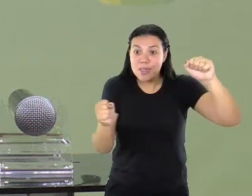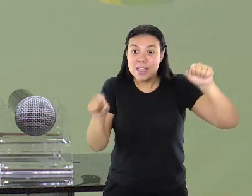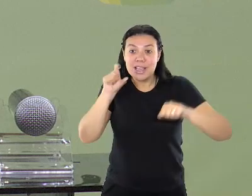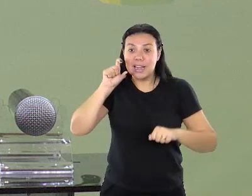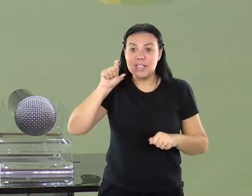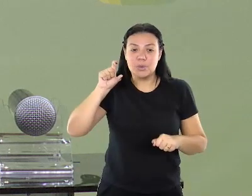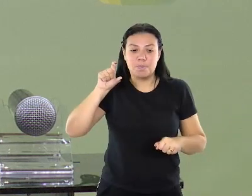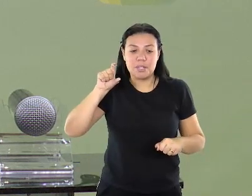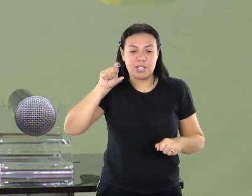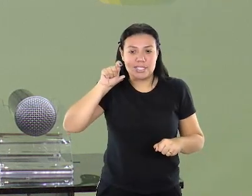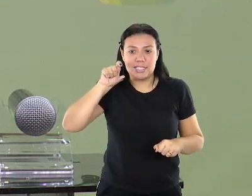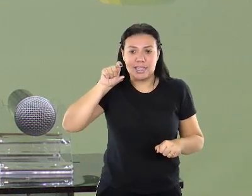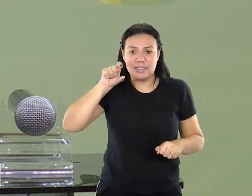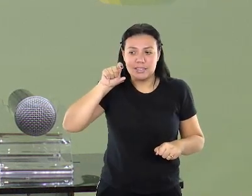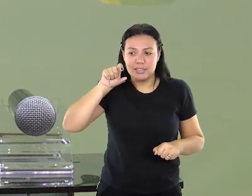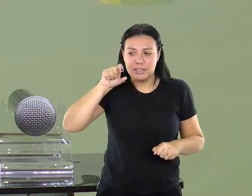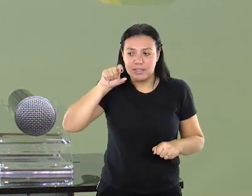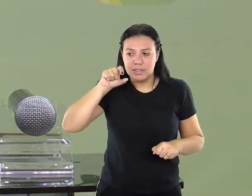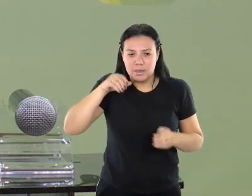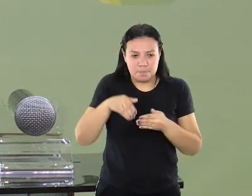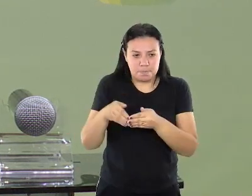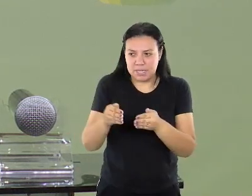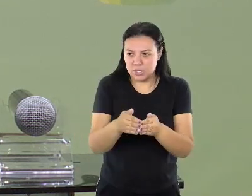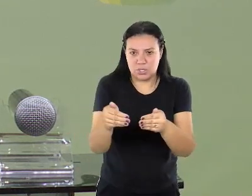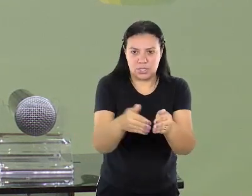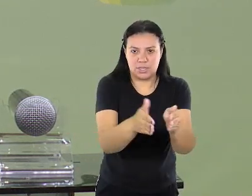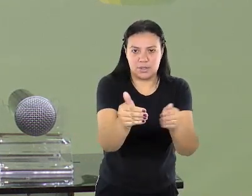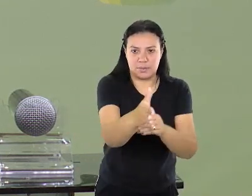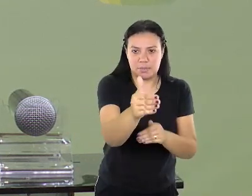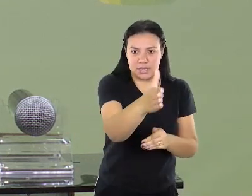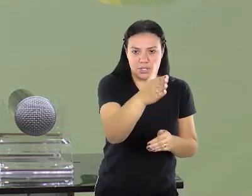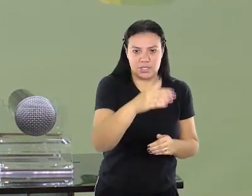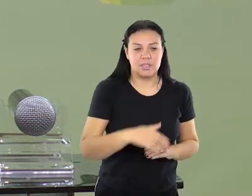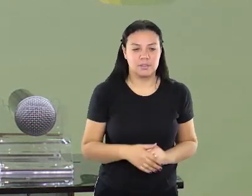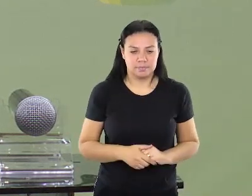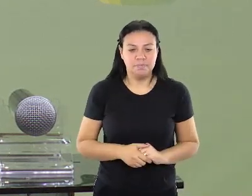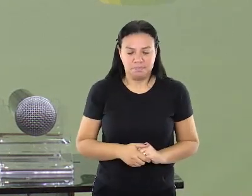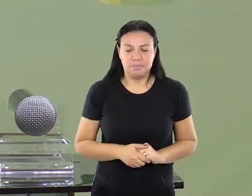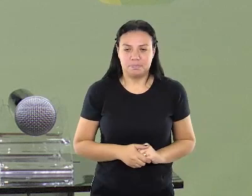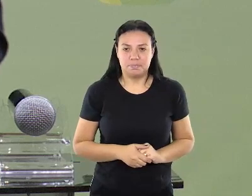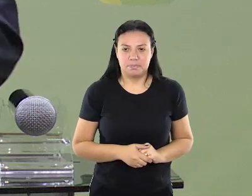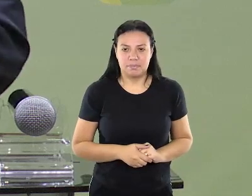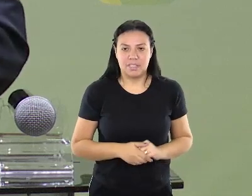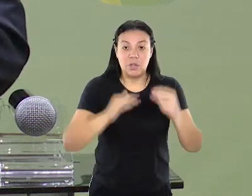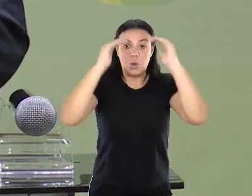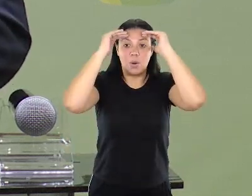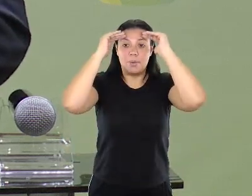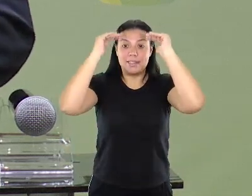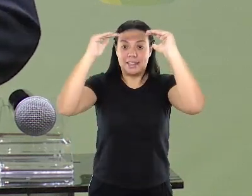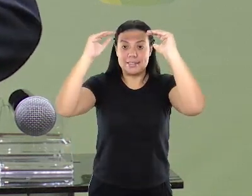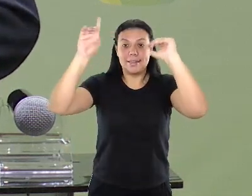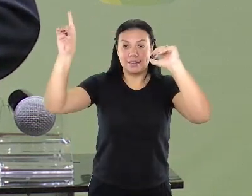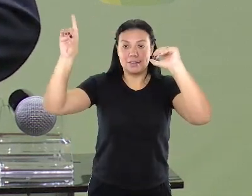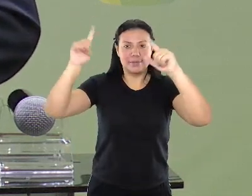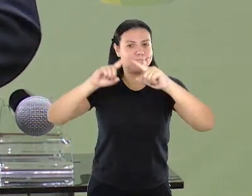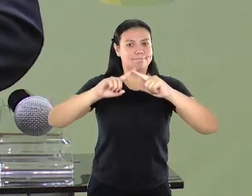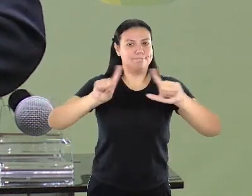verme, tudo no livro de Jonas, todos obedecem a Deus, só não